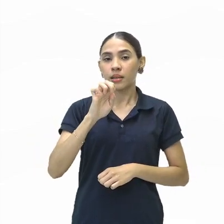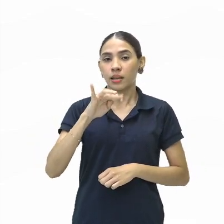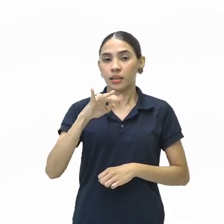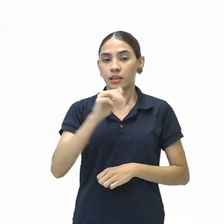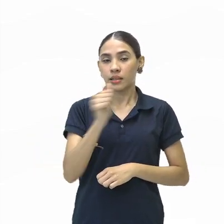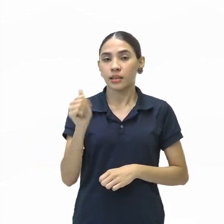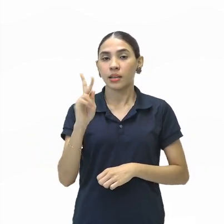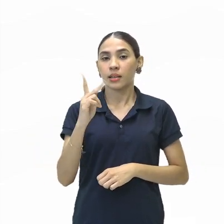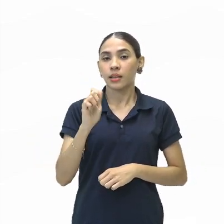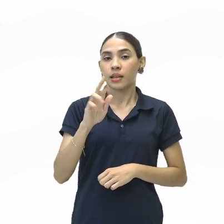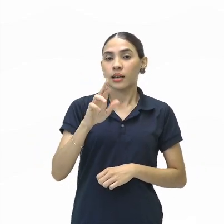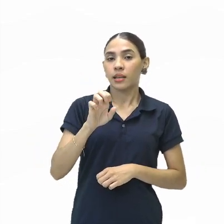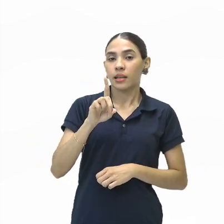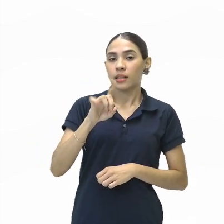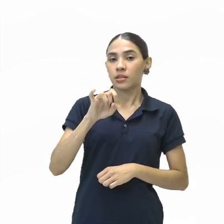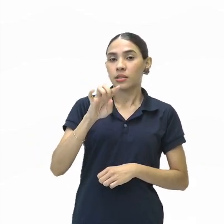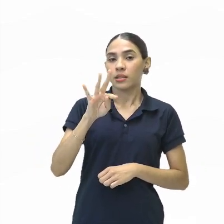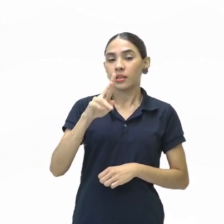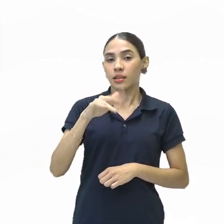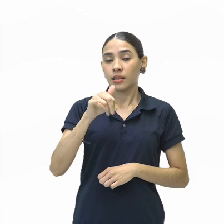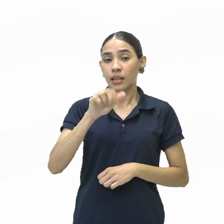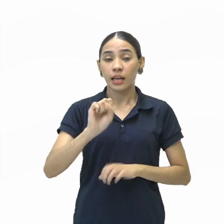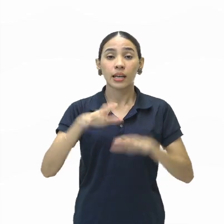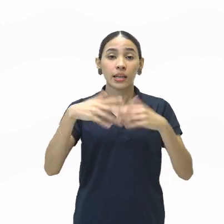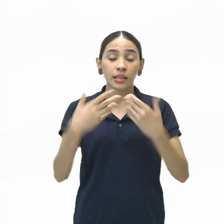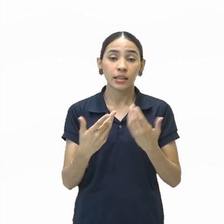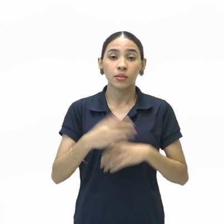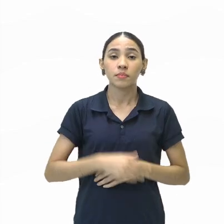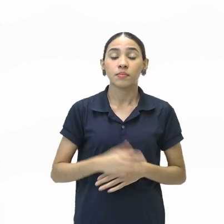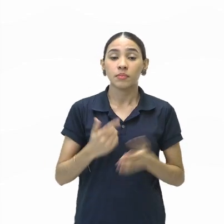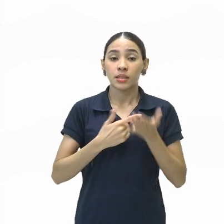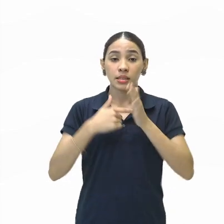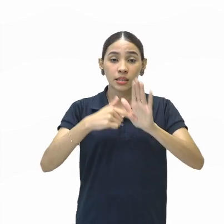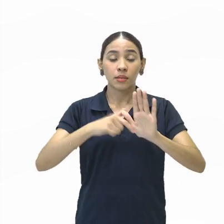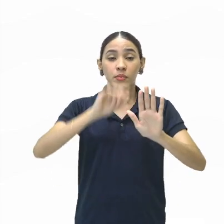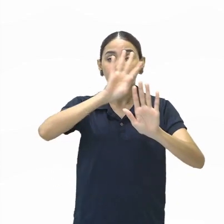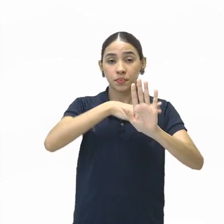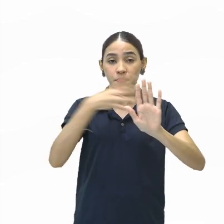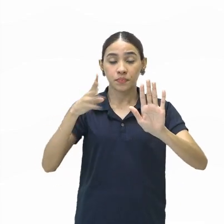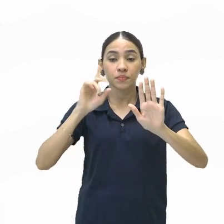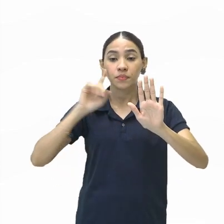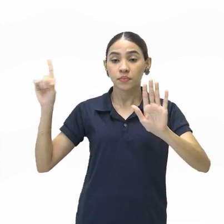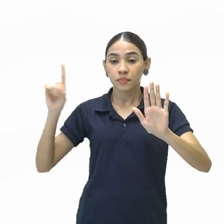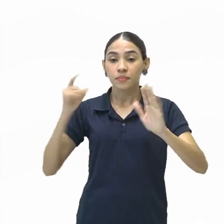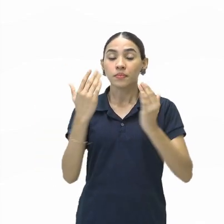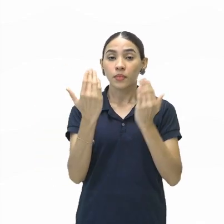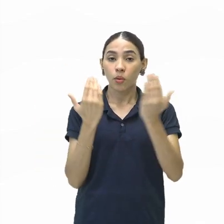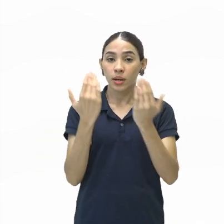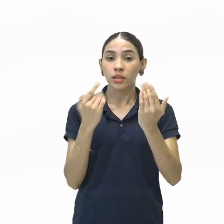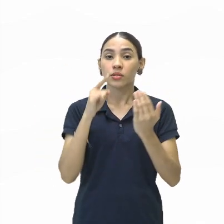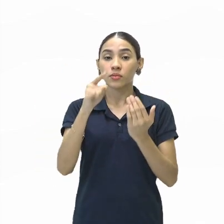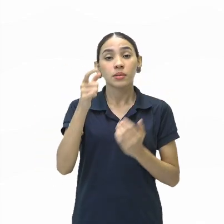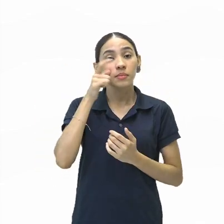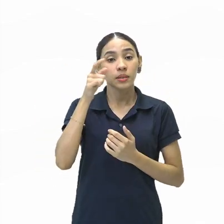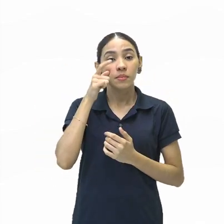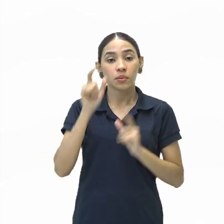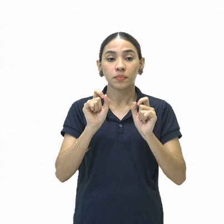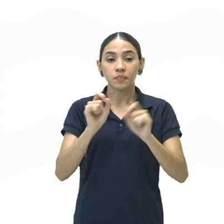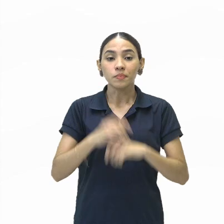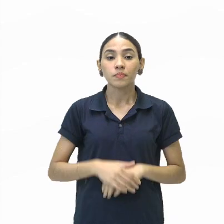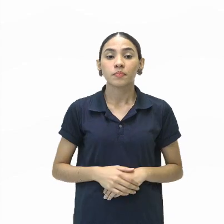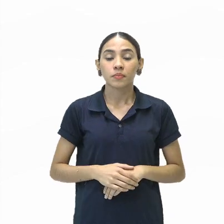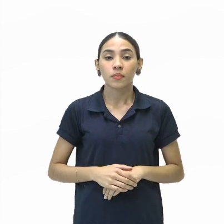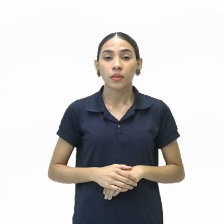Para tanto, para falarmos sobre essa propriedade de terra, trouxemos um quadro comparativo em que vocês observarão, né,